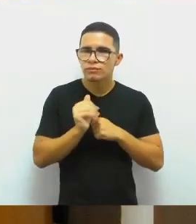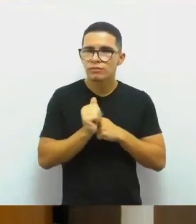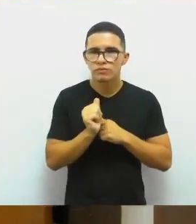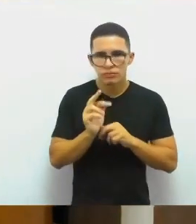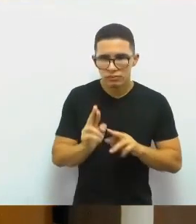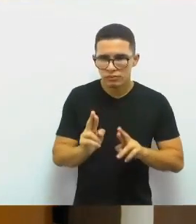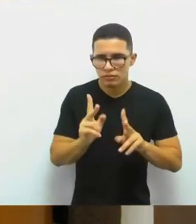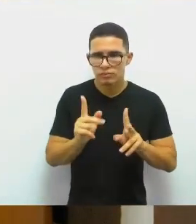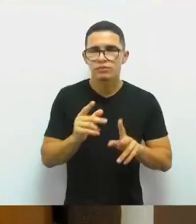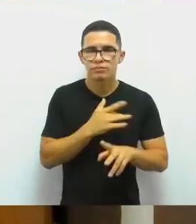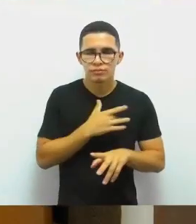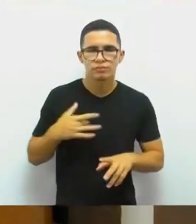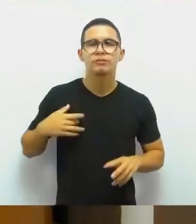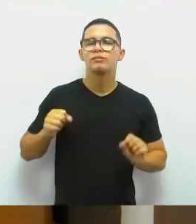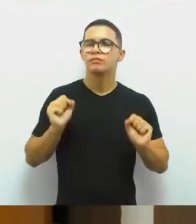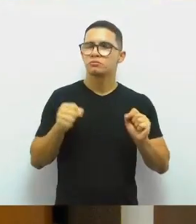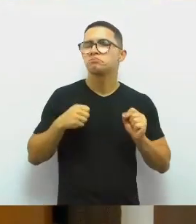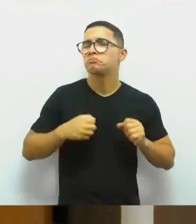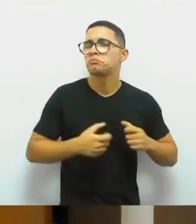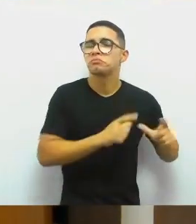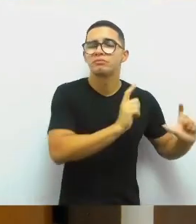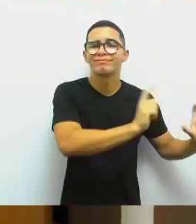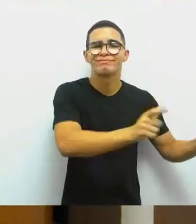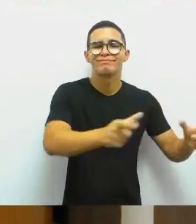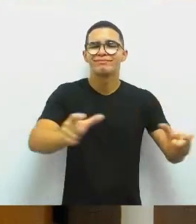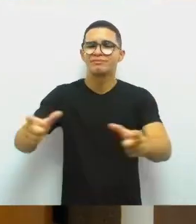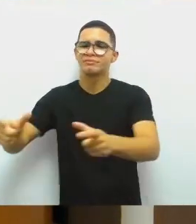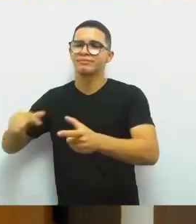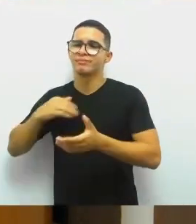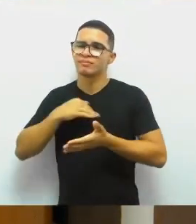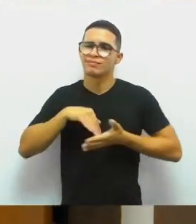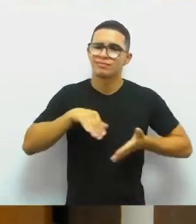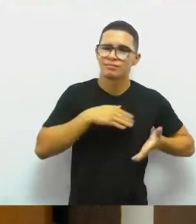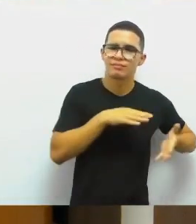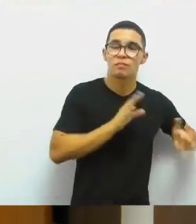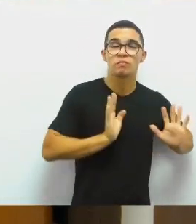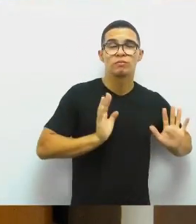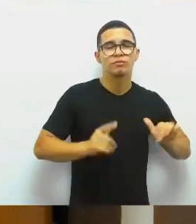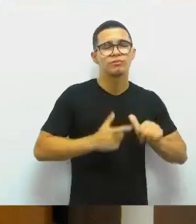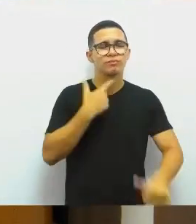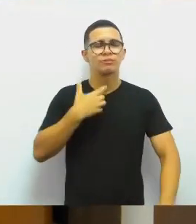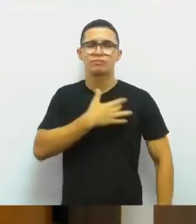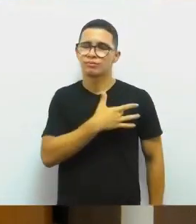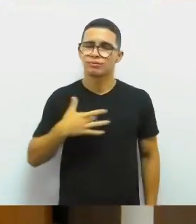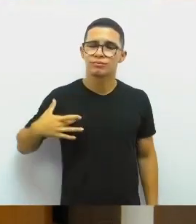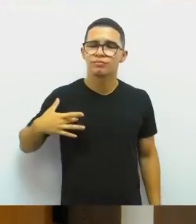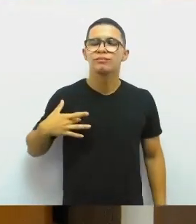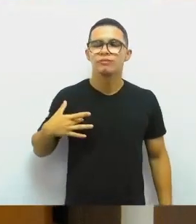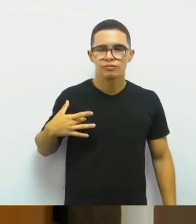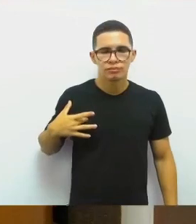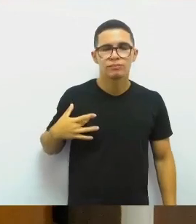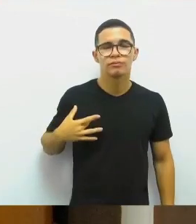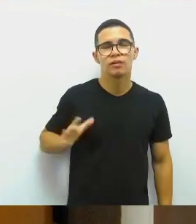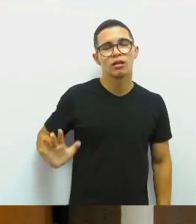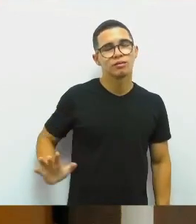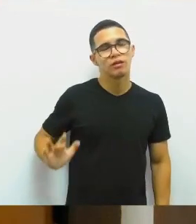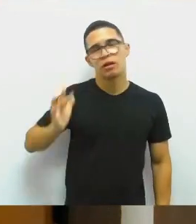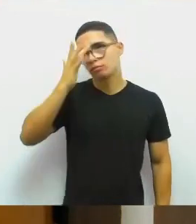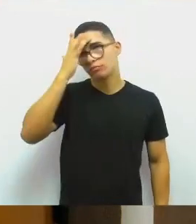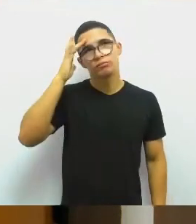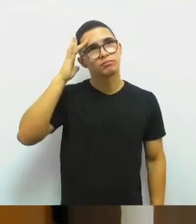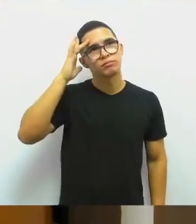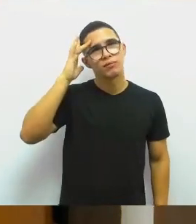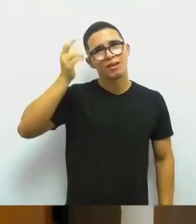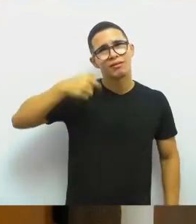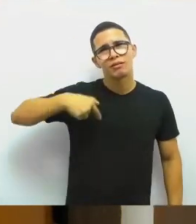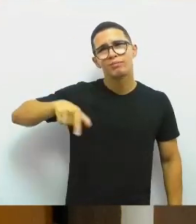na saúde. Eu acho que em qualquer secretaria, mas principalmente na saúde, como ele falou, que às vezes o paciente vai não com